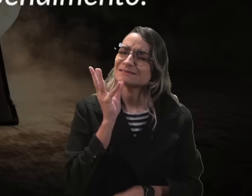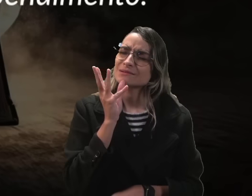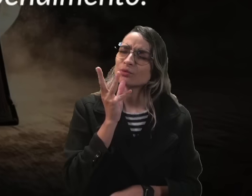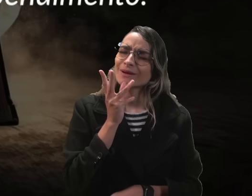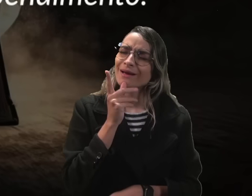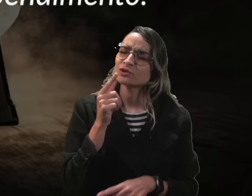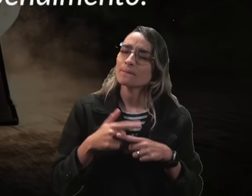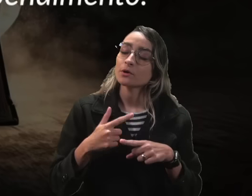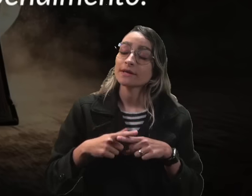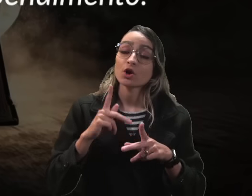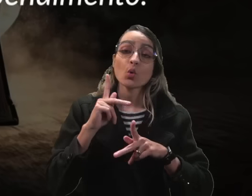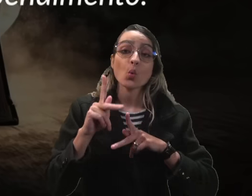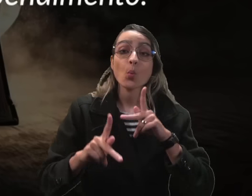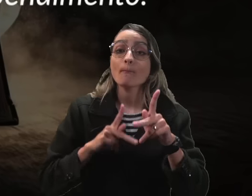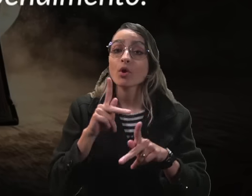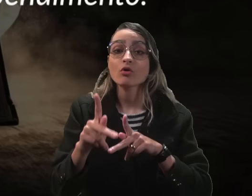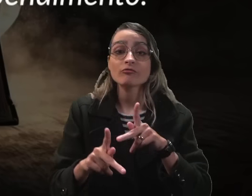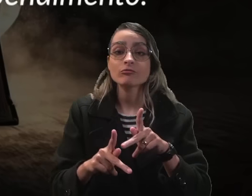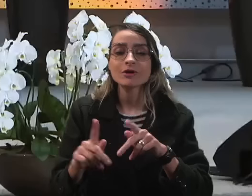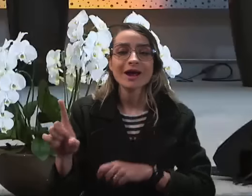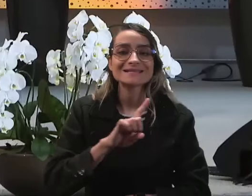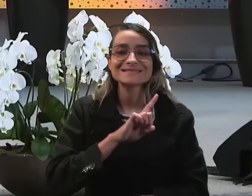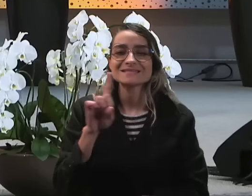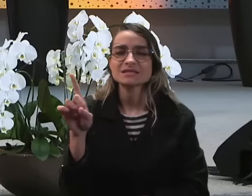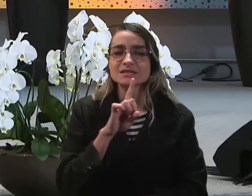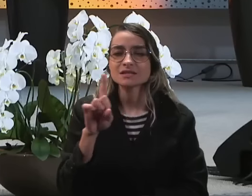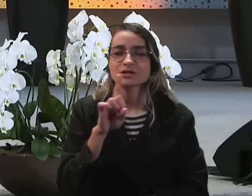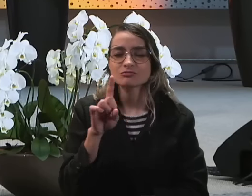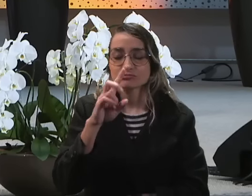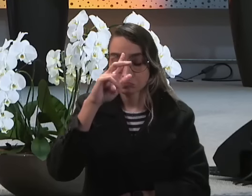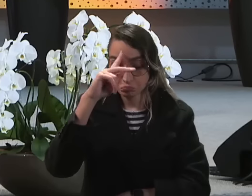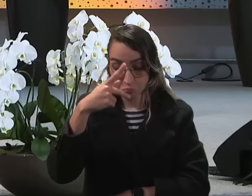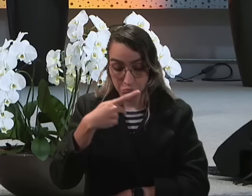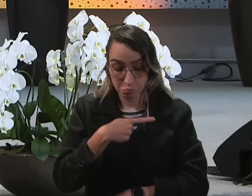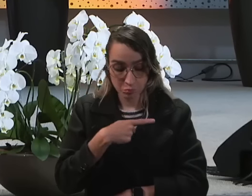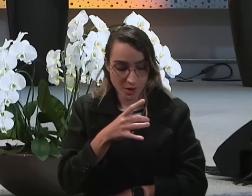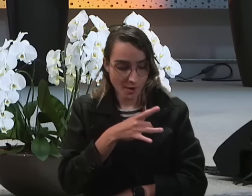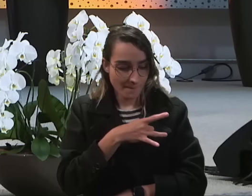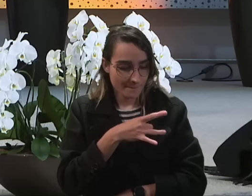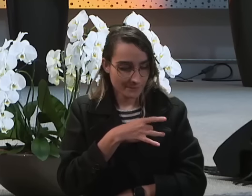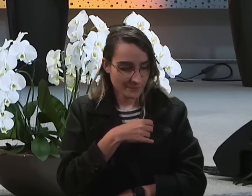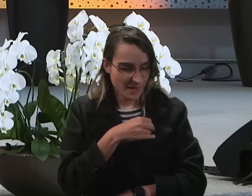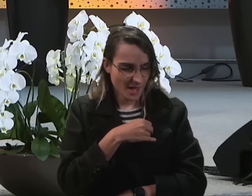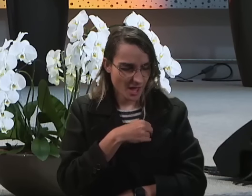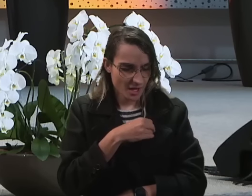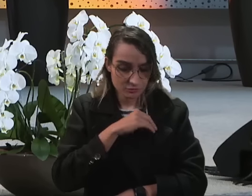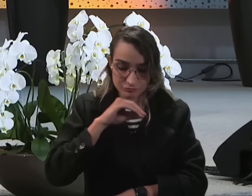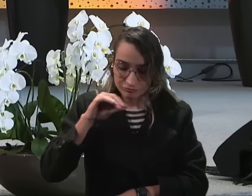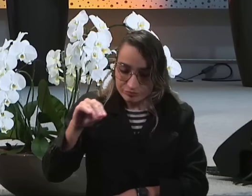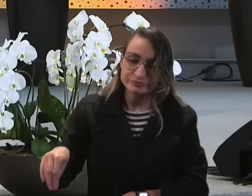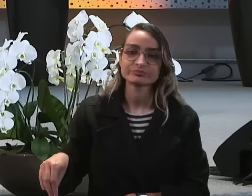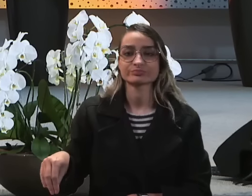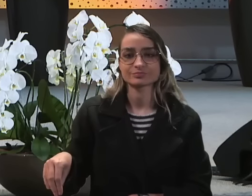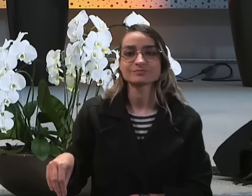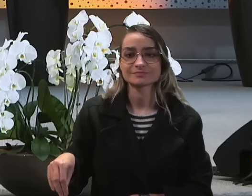amém porque Jesus não voltou ainda bom dentre os muitos e tantos motivos